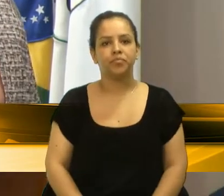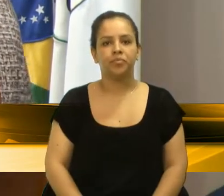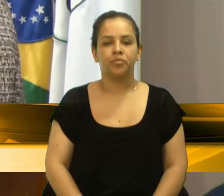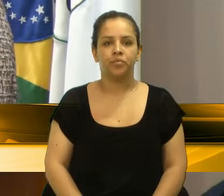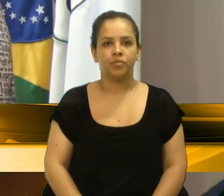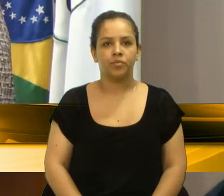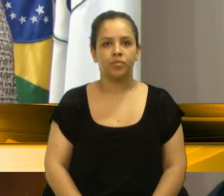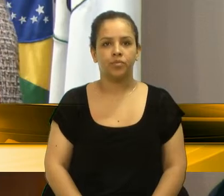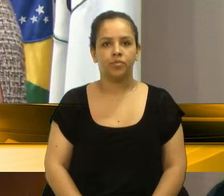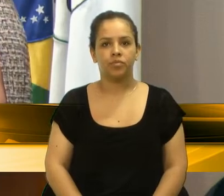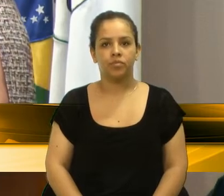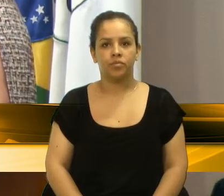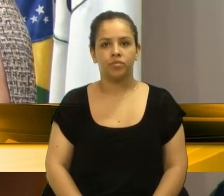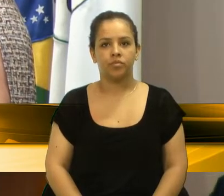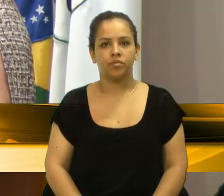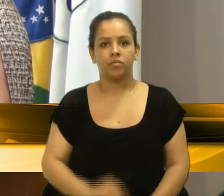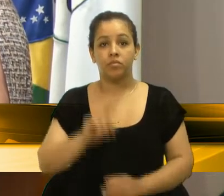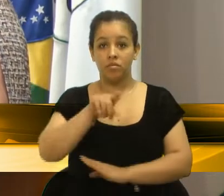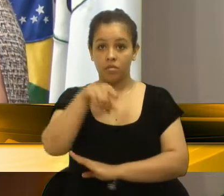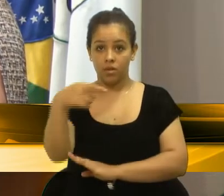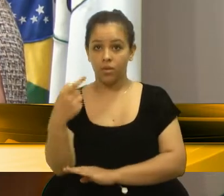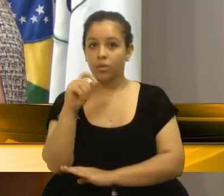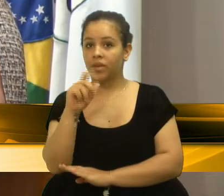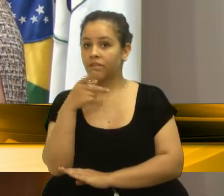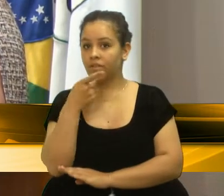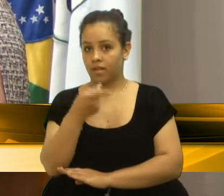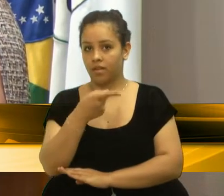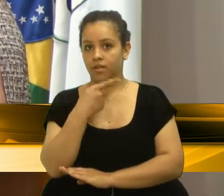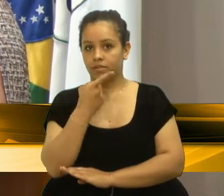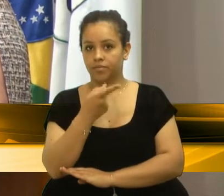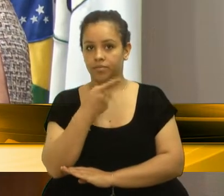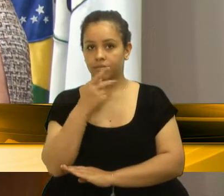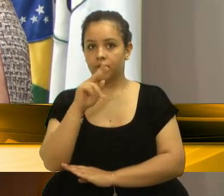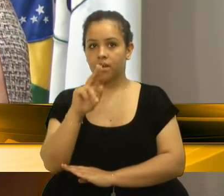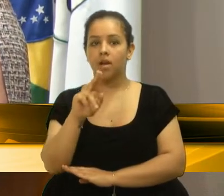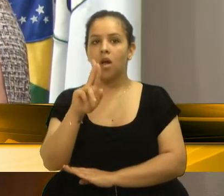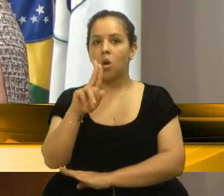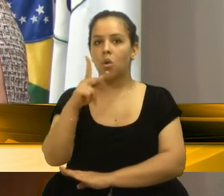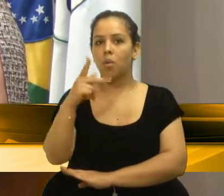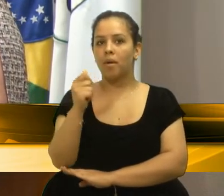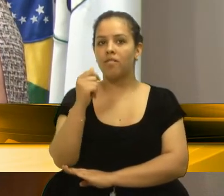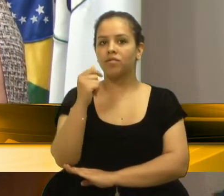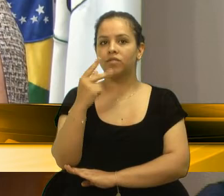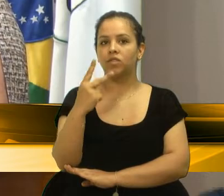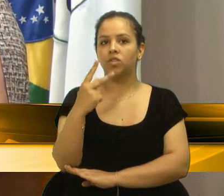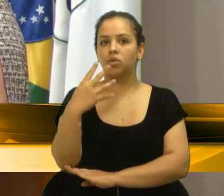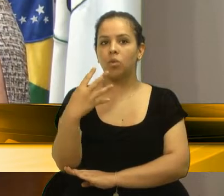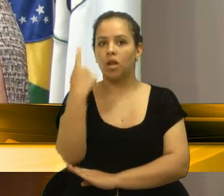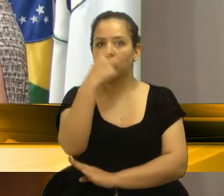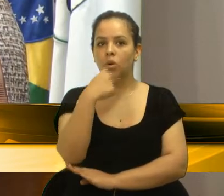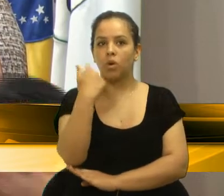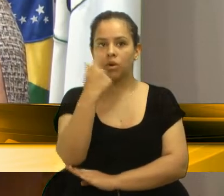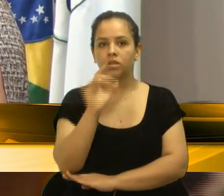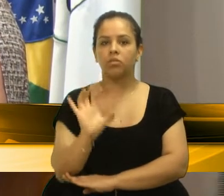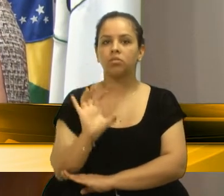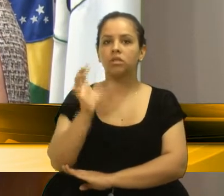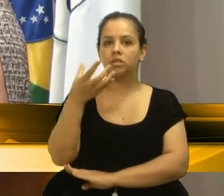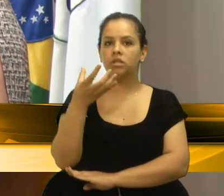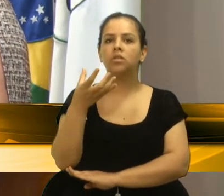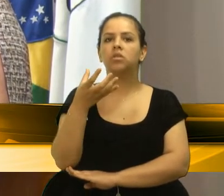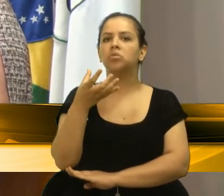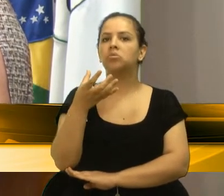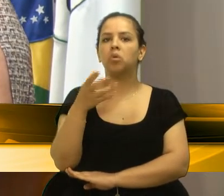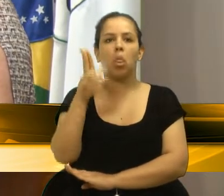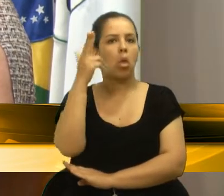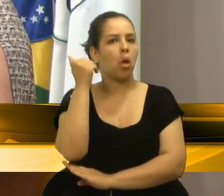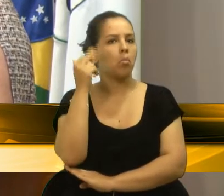E que, ao contrário daquilo que foi dito, a UPA 24 horas está em pleno funcionamento e com